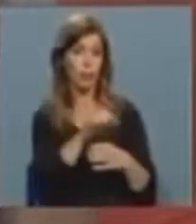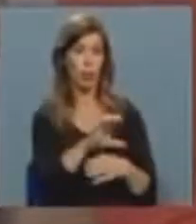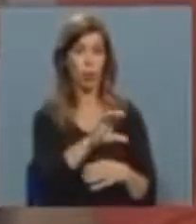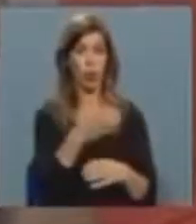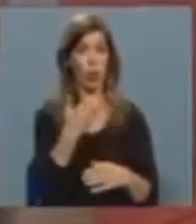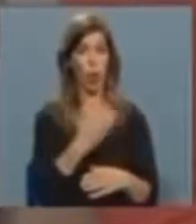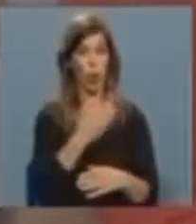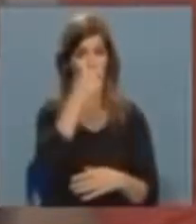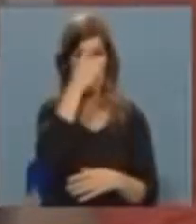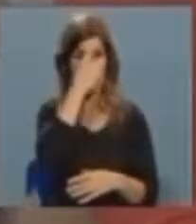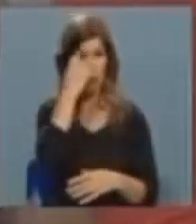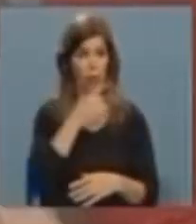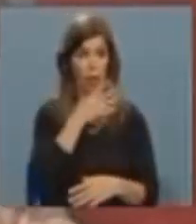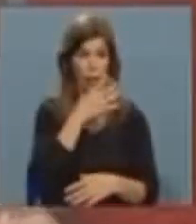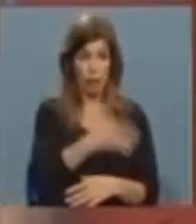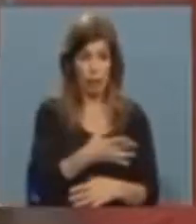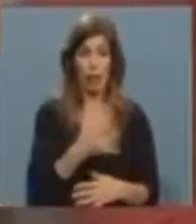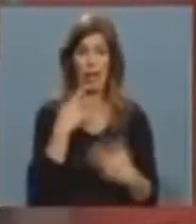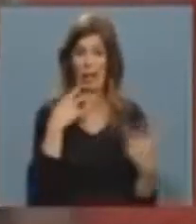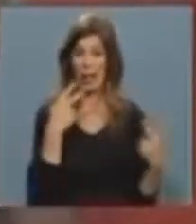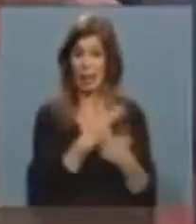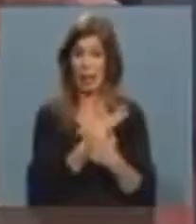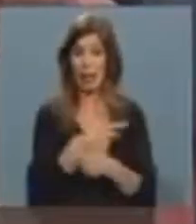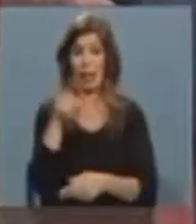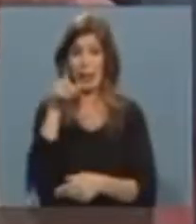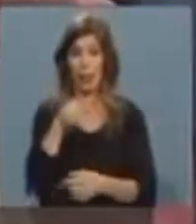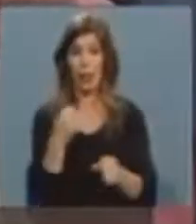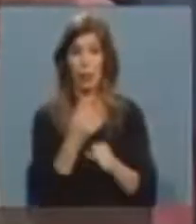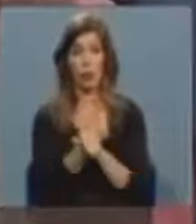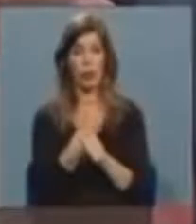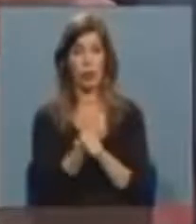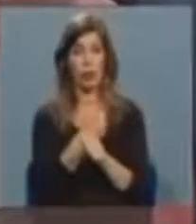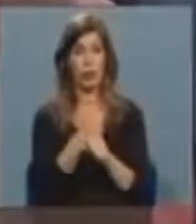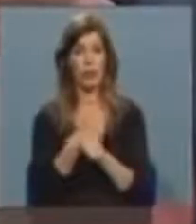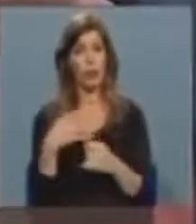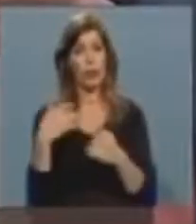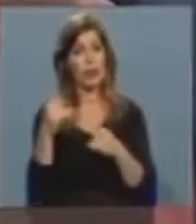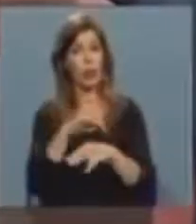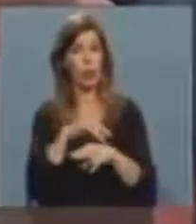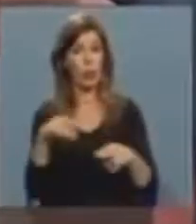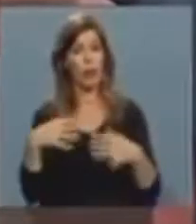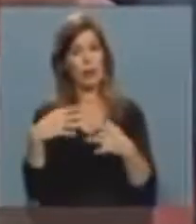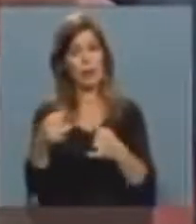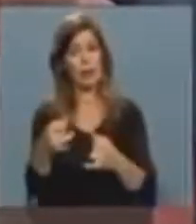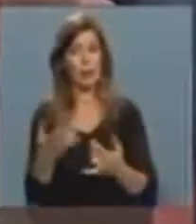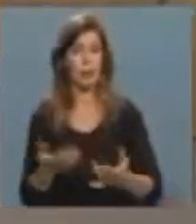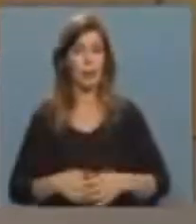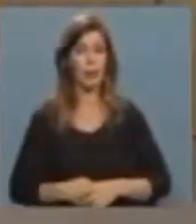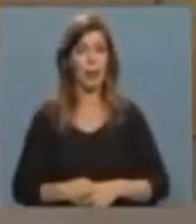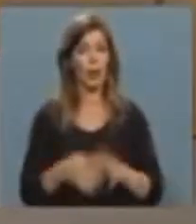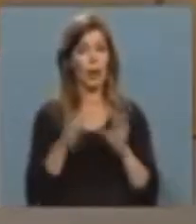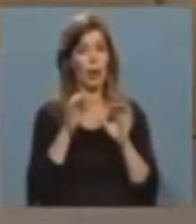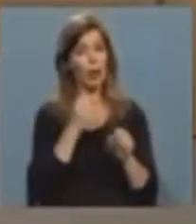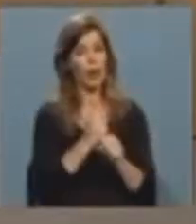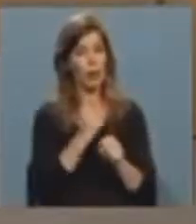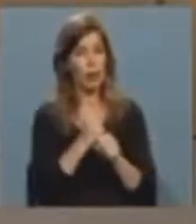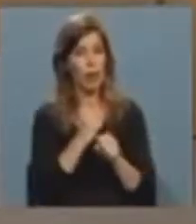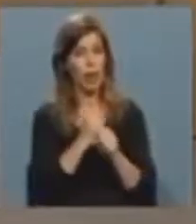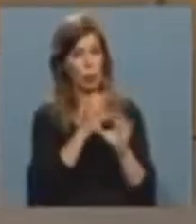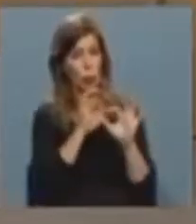Ordem dos Enfermeiros, que critica igualmente o serviço pós-hospitalar. A questão dos cuidados